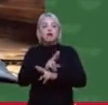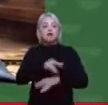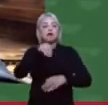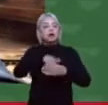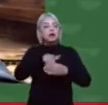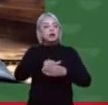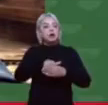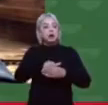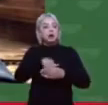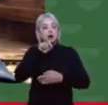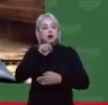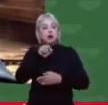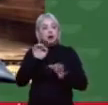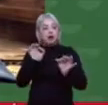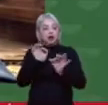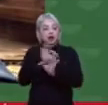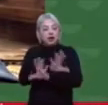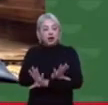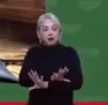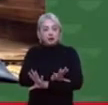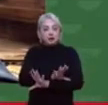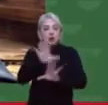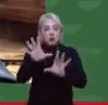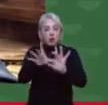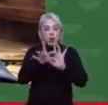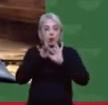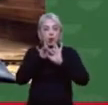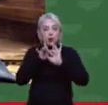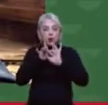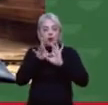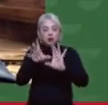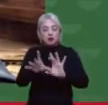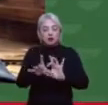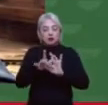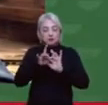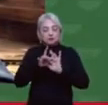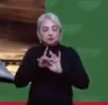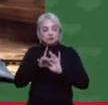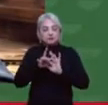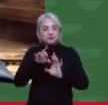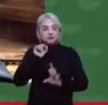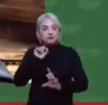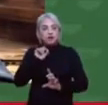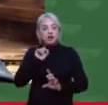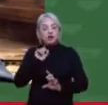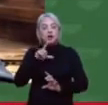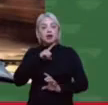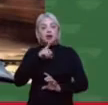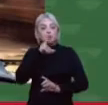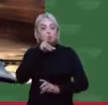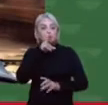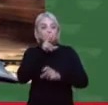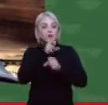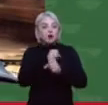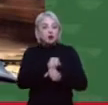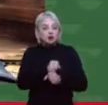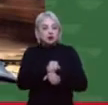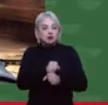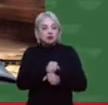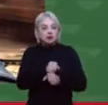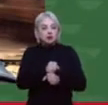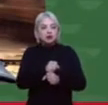passada, ao acabar com a coligação, ela estabeleceu um fortalecimento